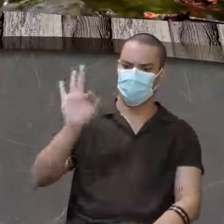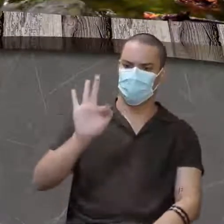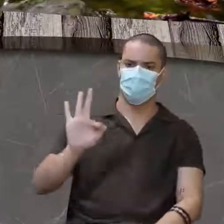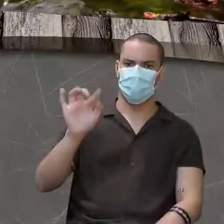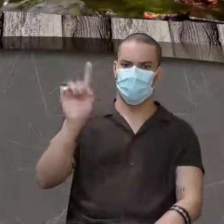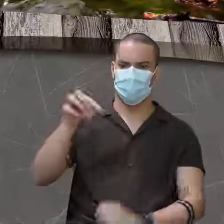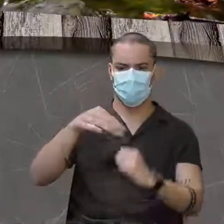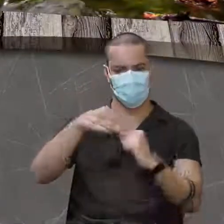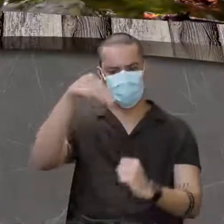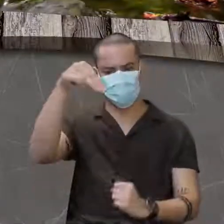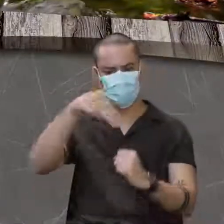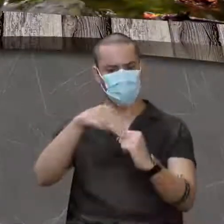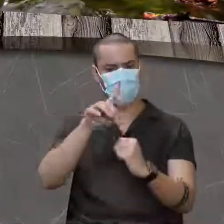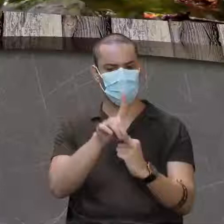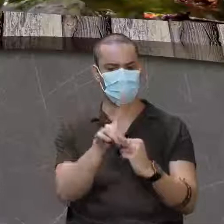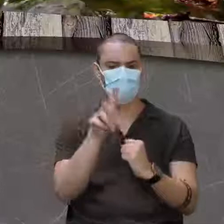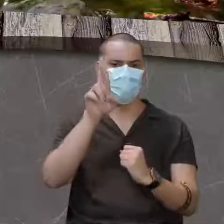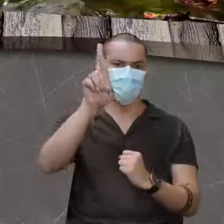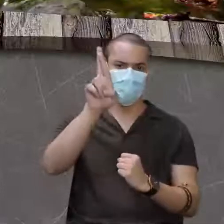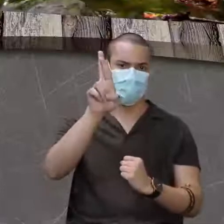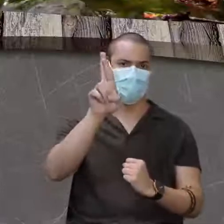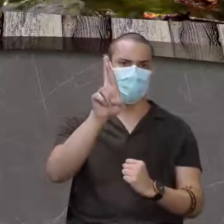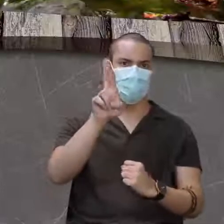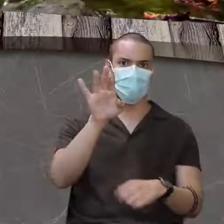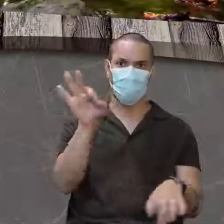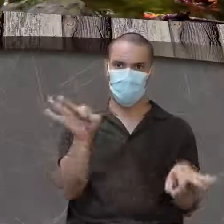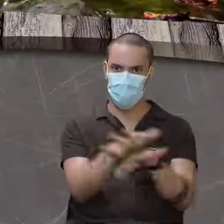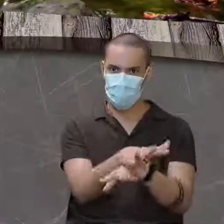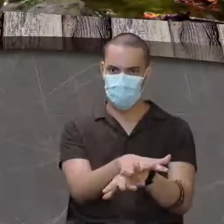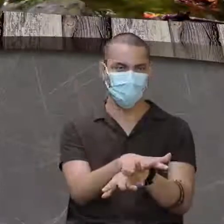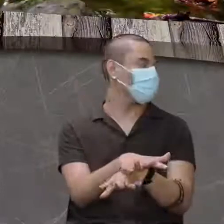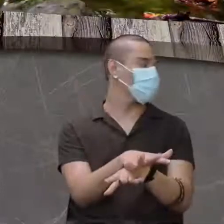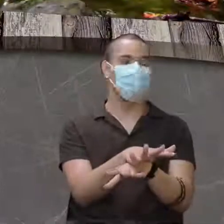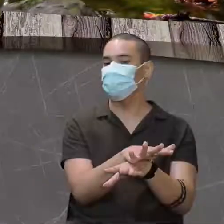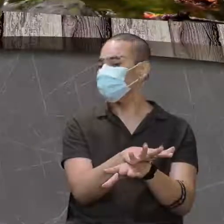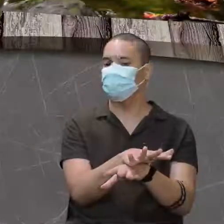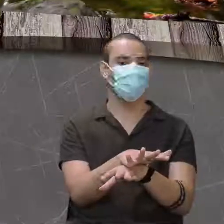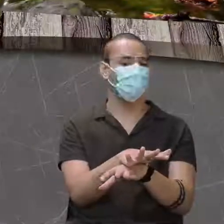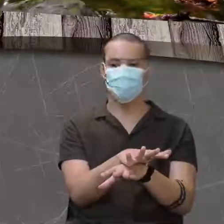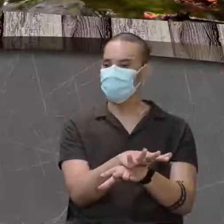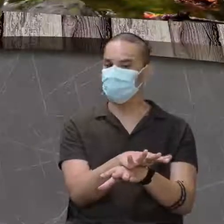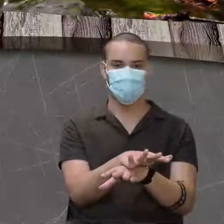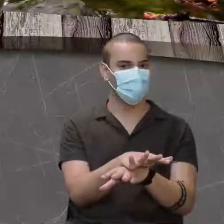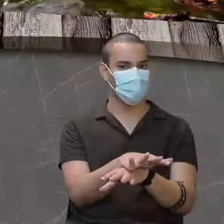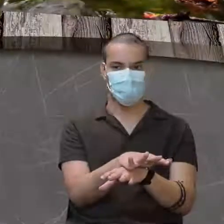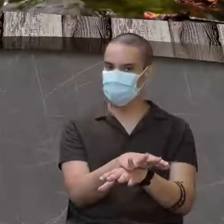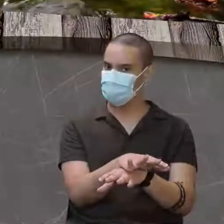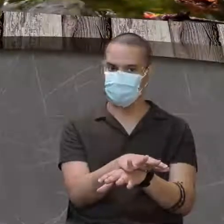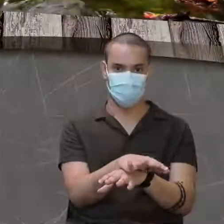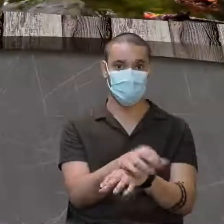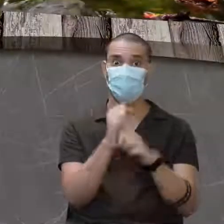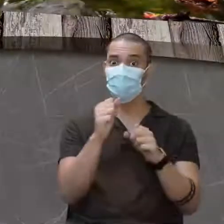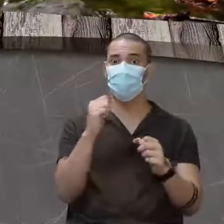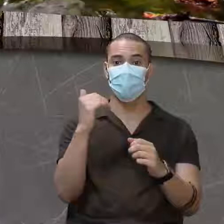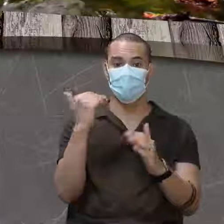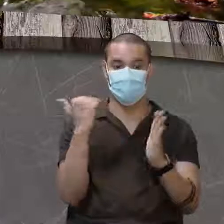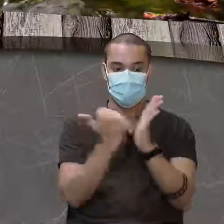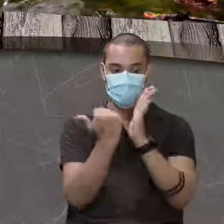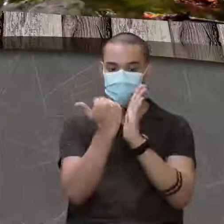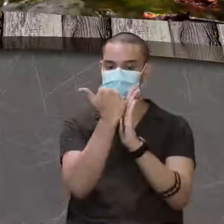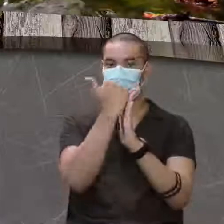fazer um mestrado, vou fazer um doutorado, e aí parou? Não. Pode não ter marcado categorias aí para